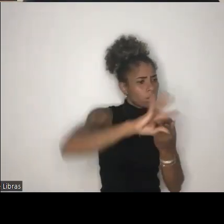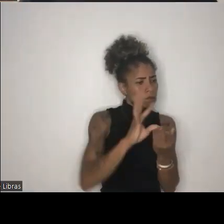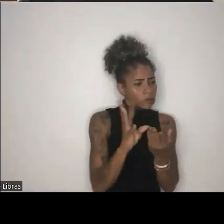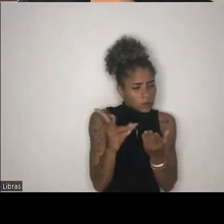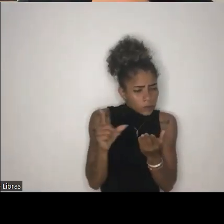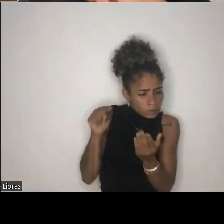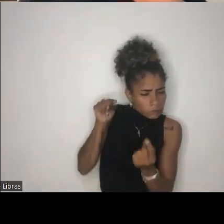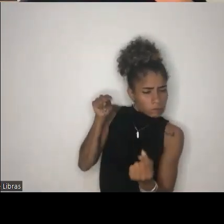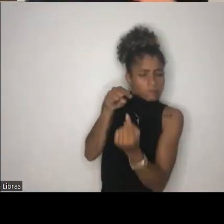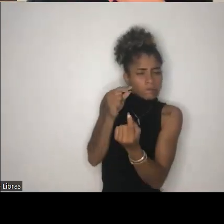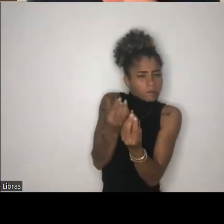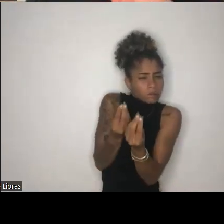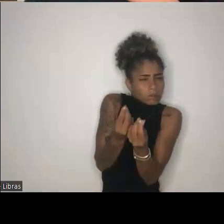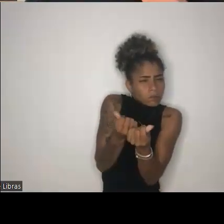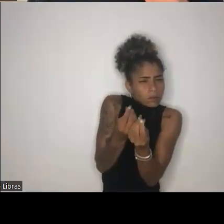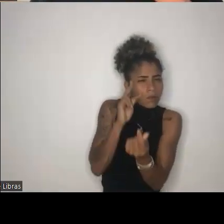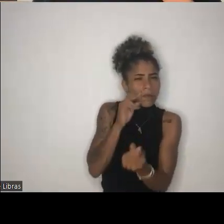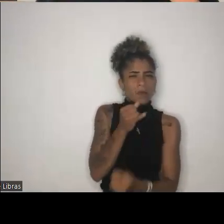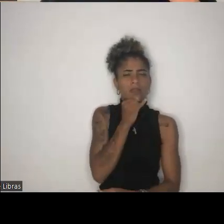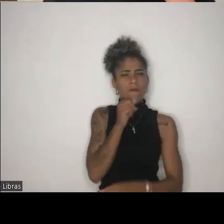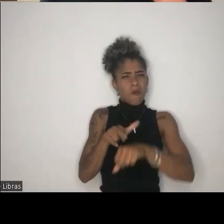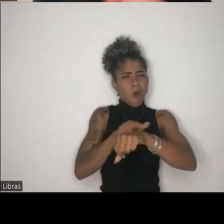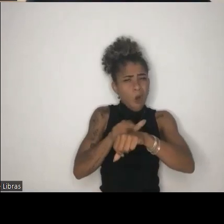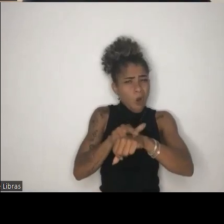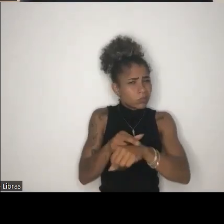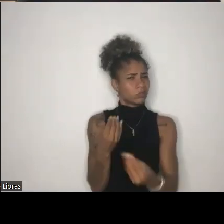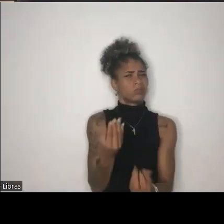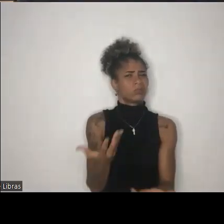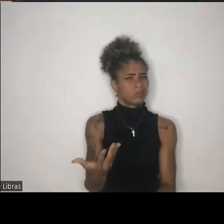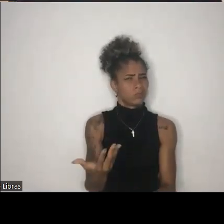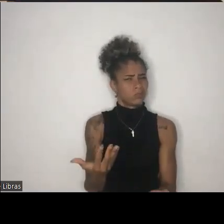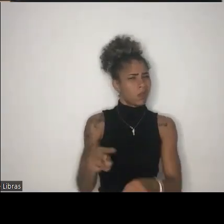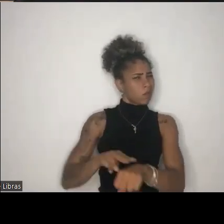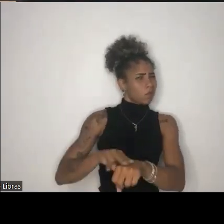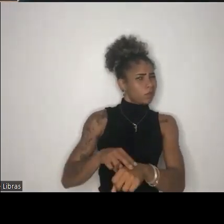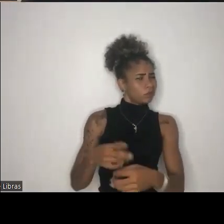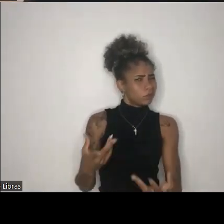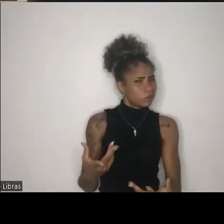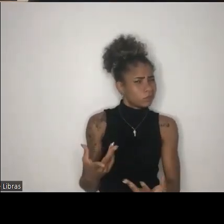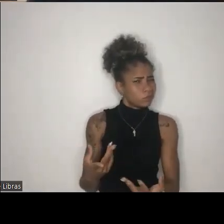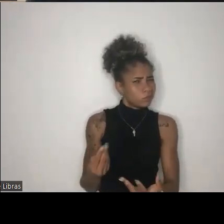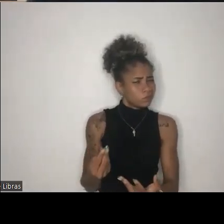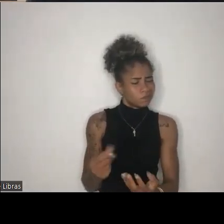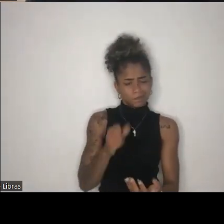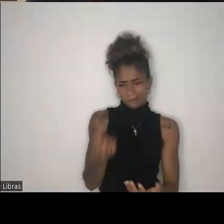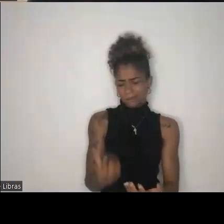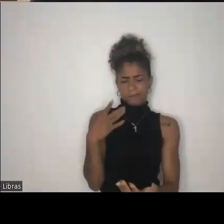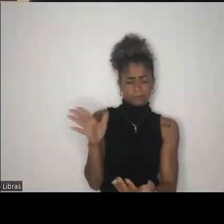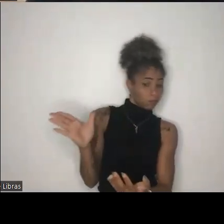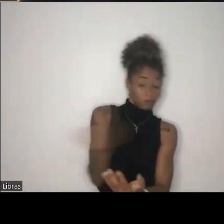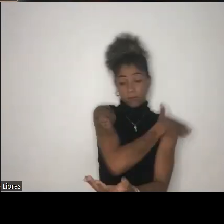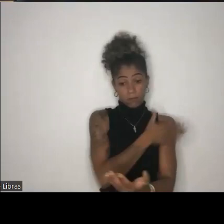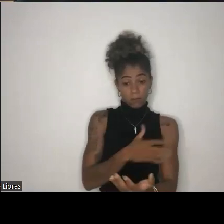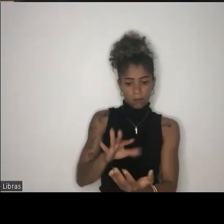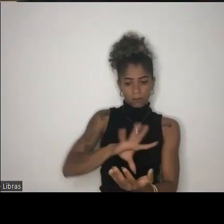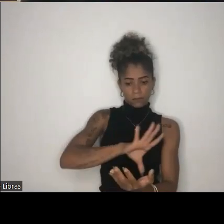assim eu vi que o roxo não fazia sentido o verde não fazia sentido para mim E aí eu comecei